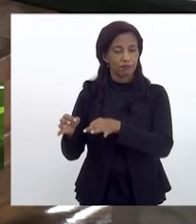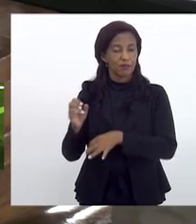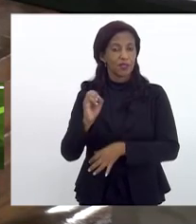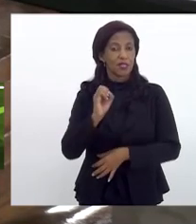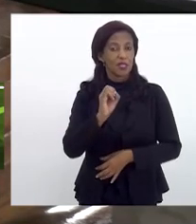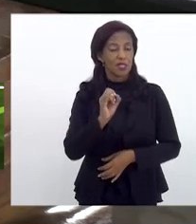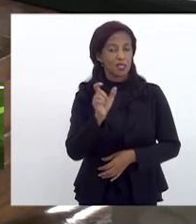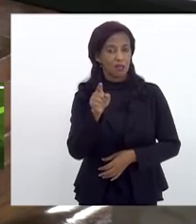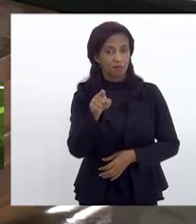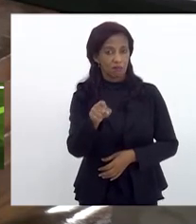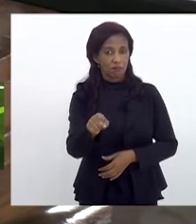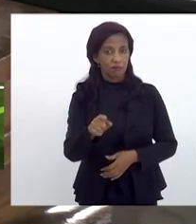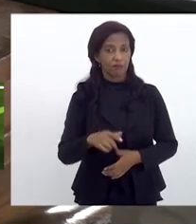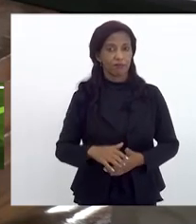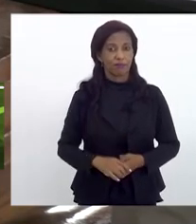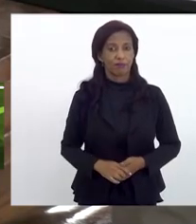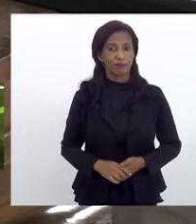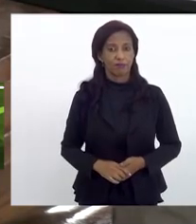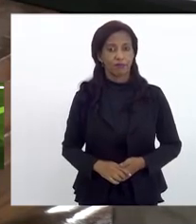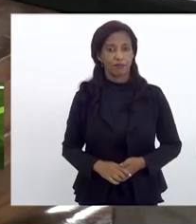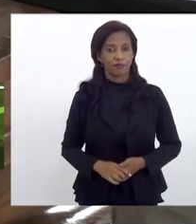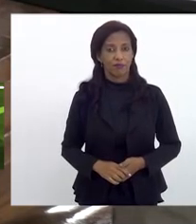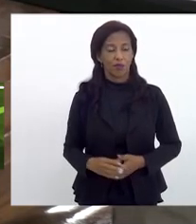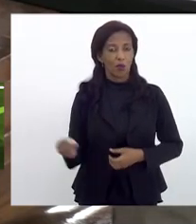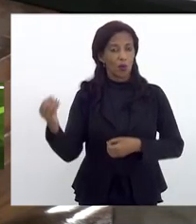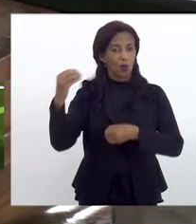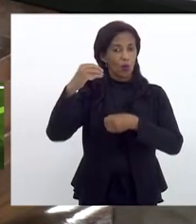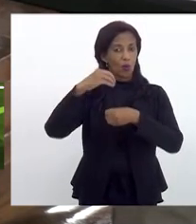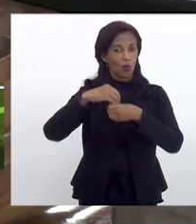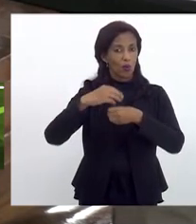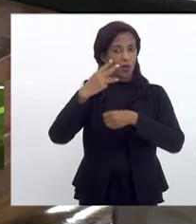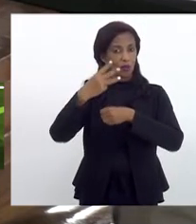você Botar no triênio